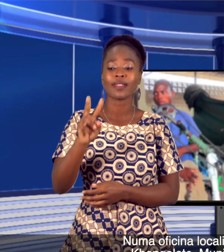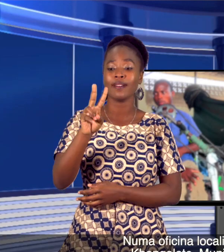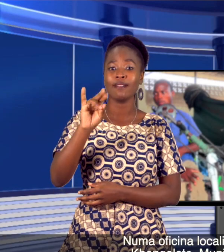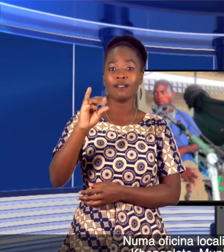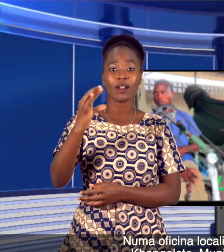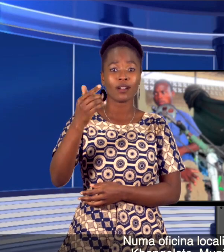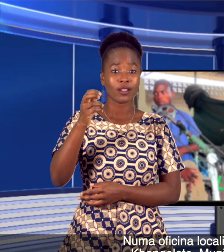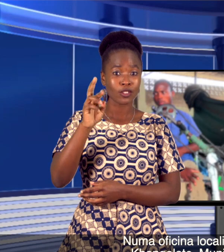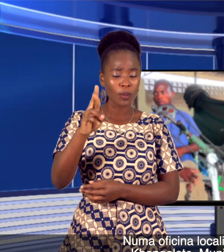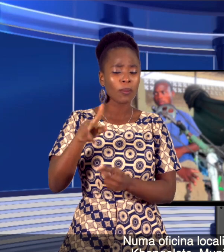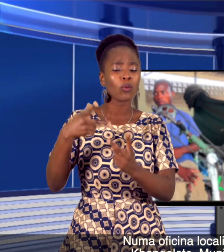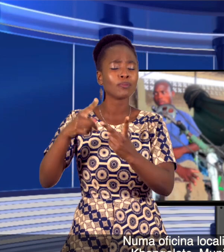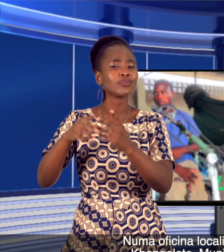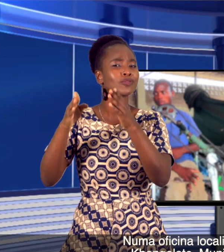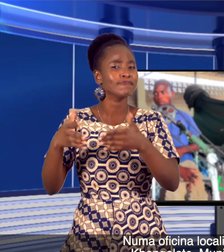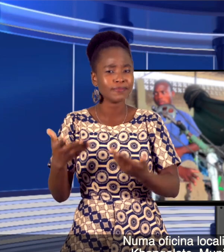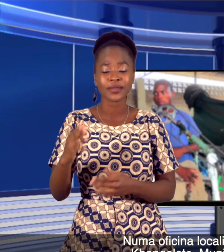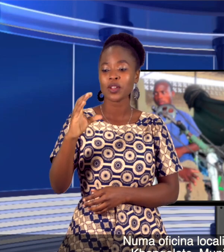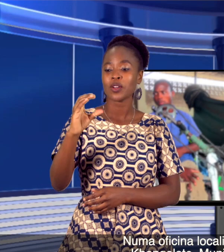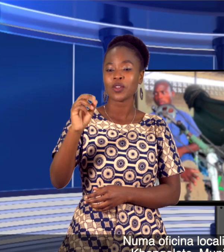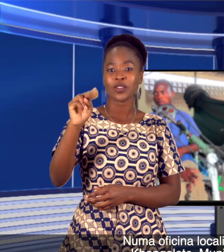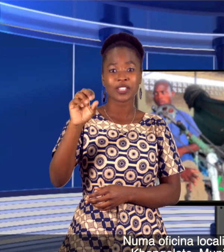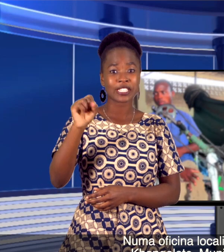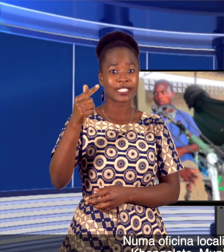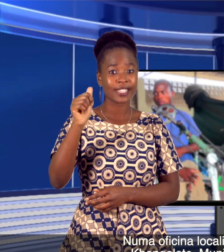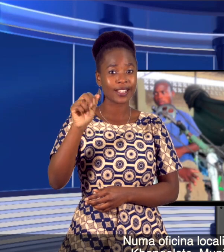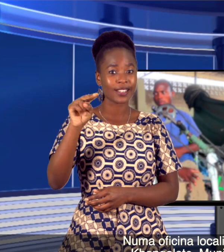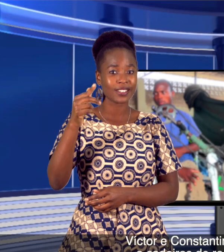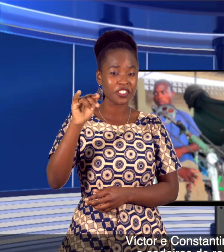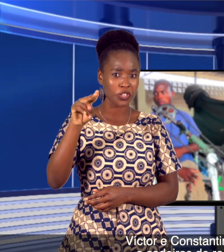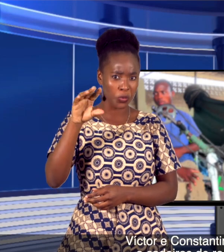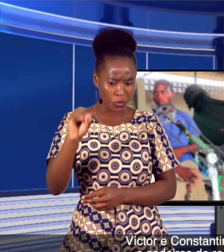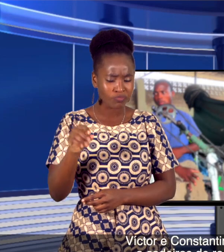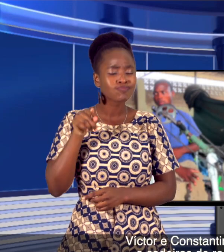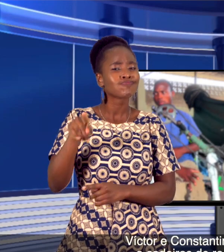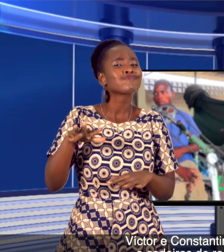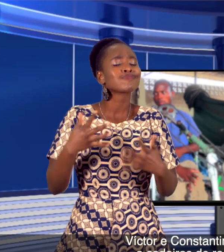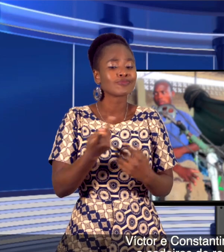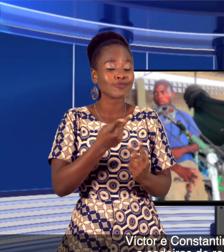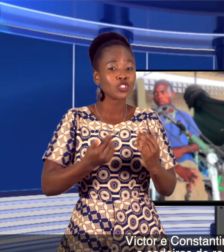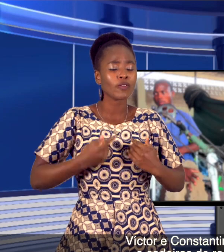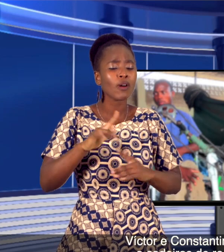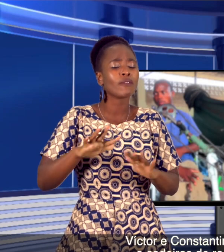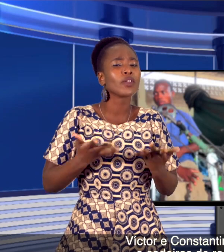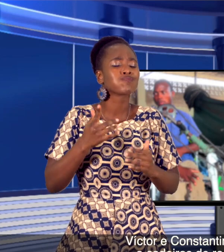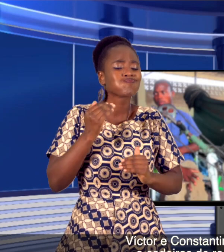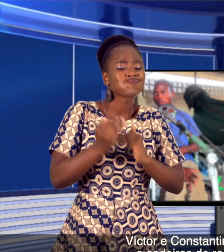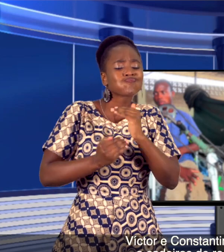Numa oficina localizada no bairro de Congolote, município da Matola, Vitor e